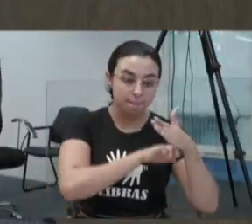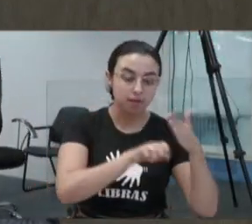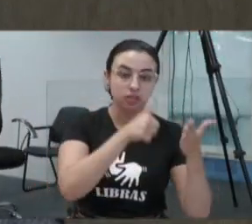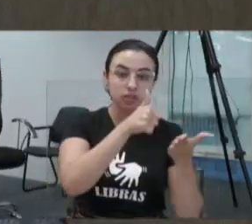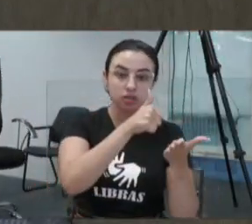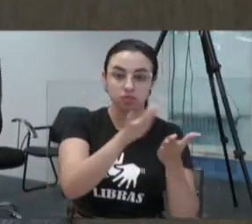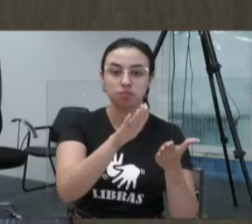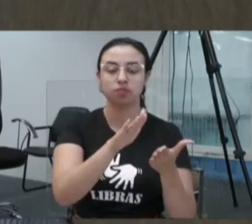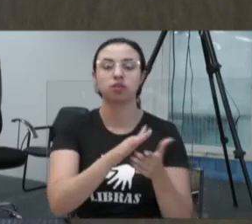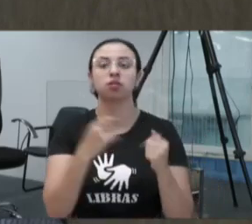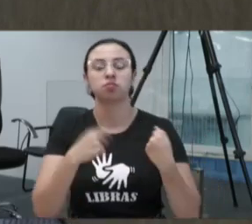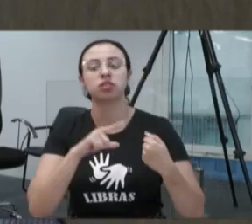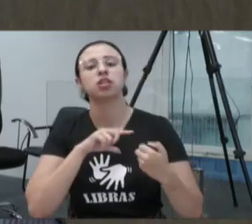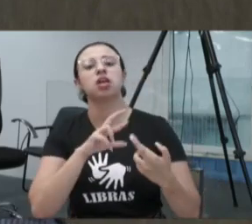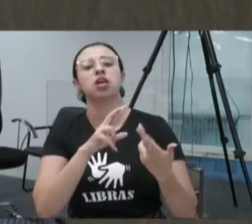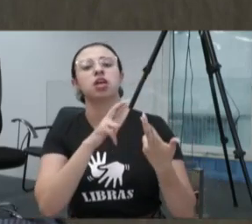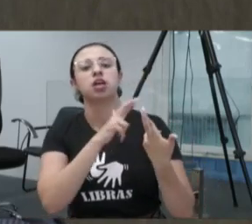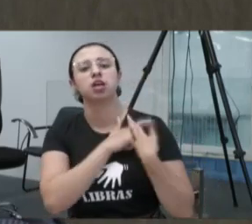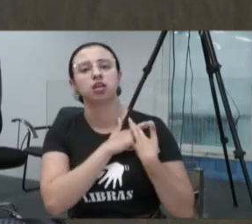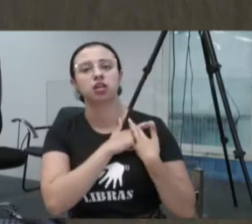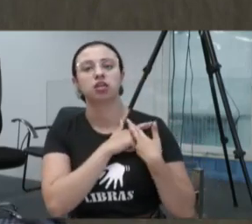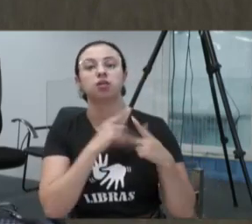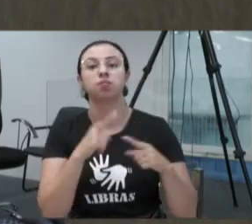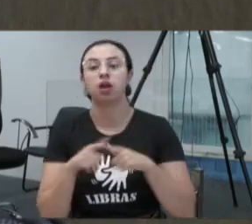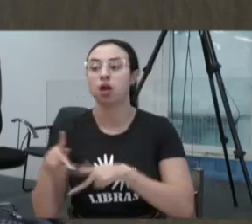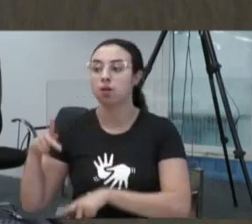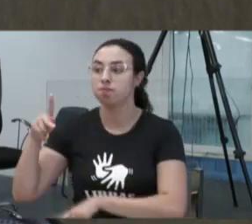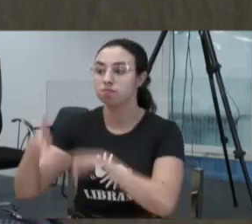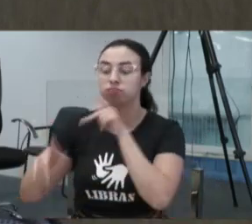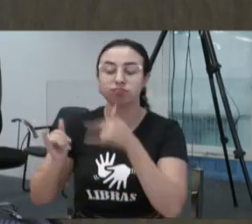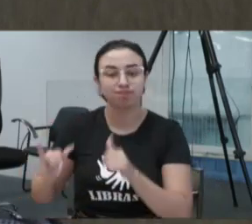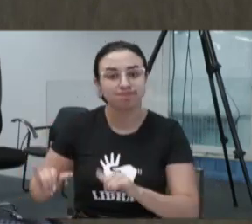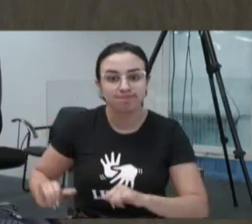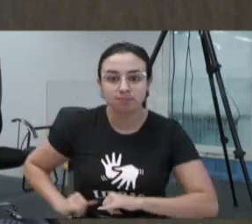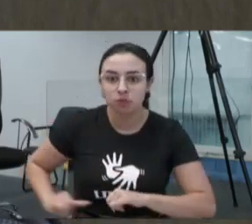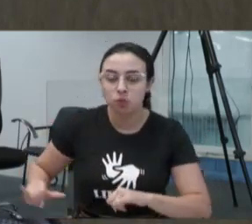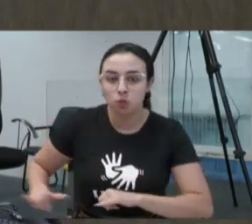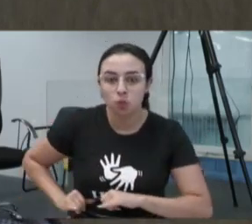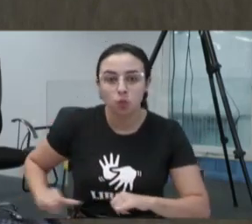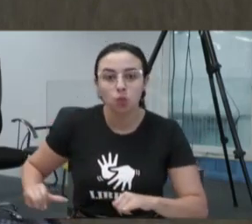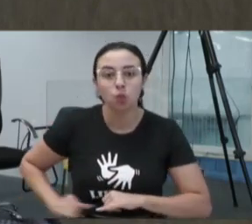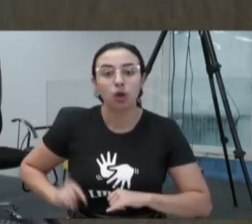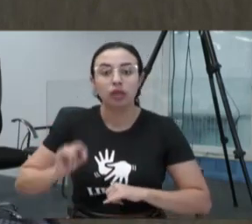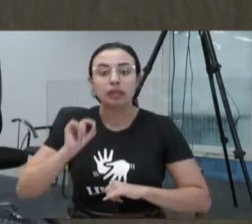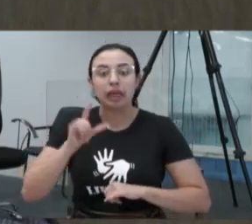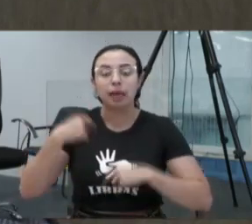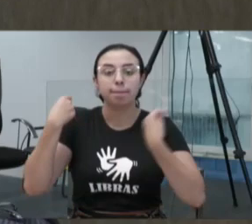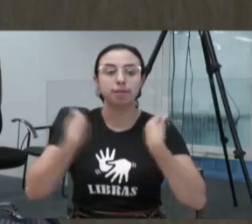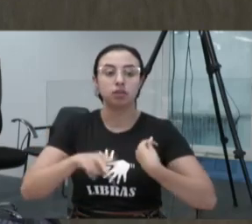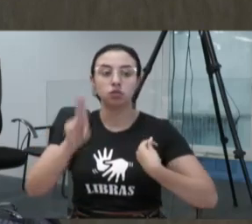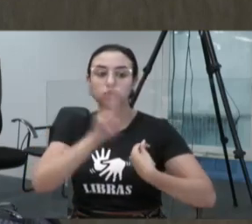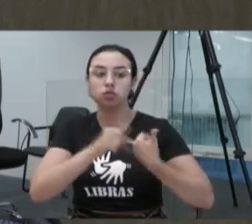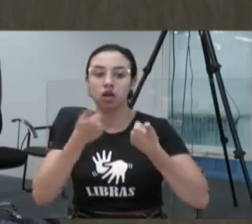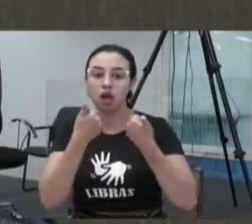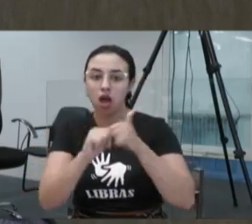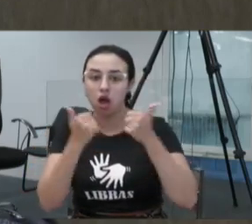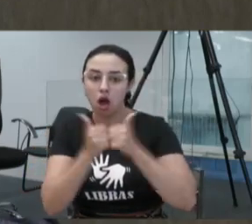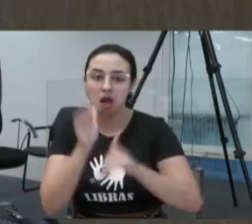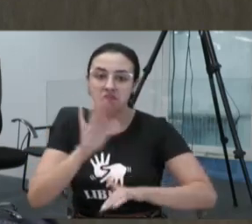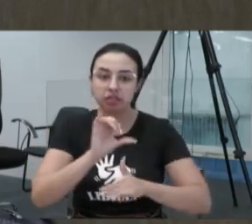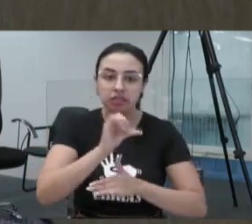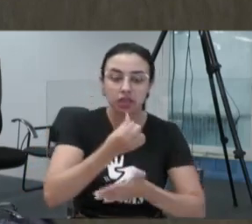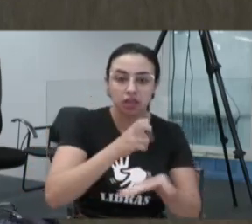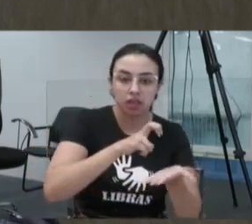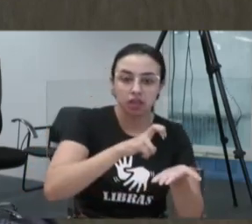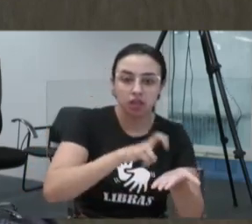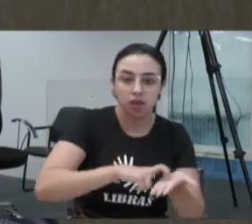Tem que ser feito com responsabilidade, porque a população já sofre muito. Quem é usuário de ônibus, fica 6 horas da manhã no ponto de